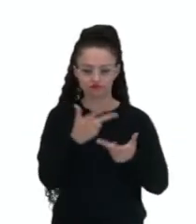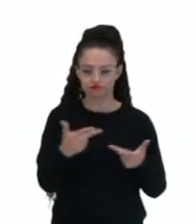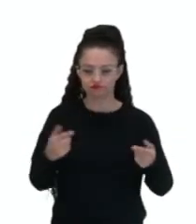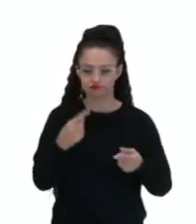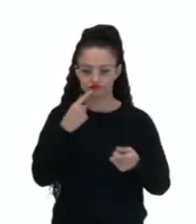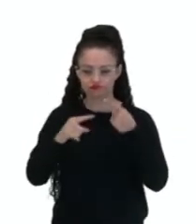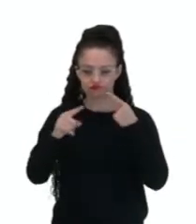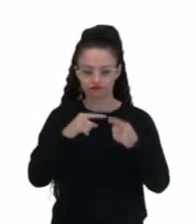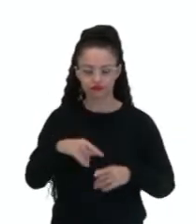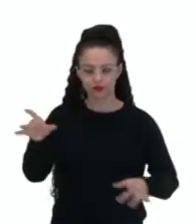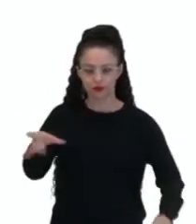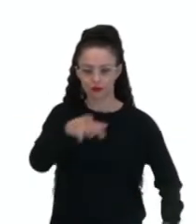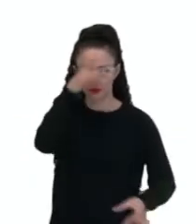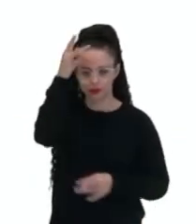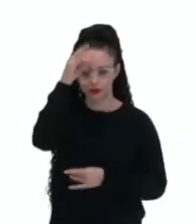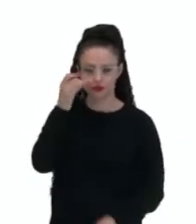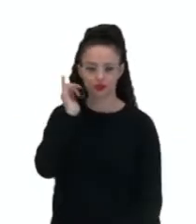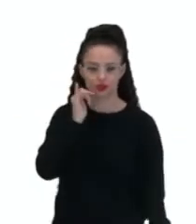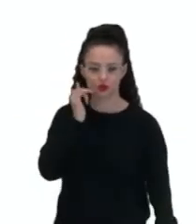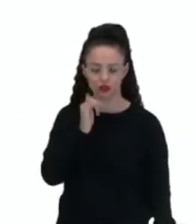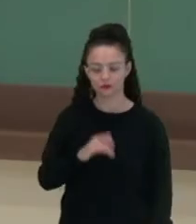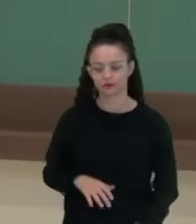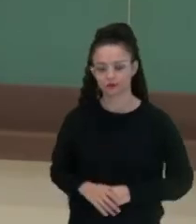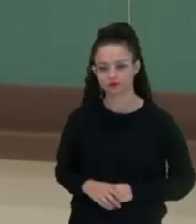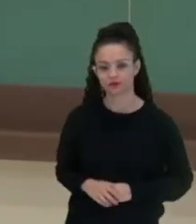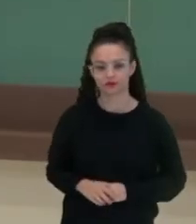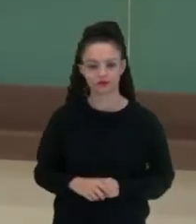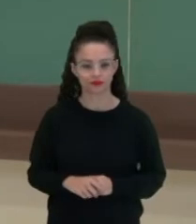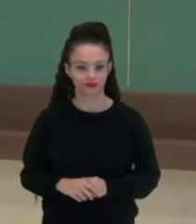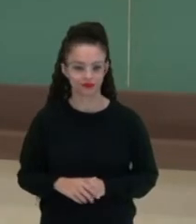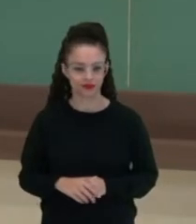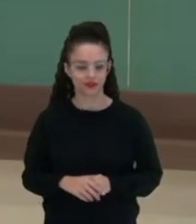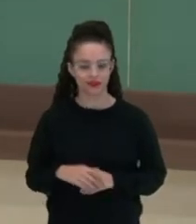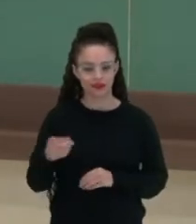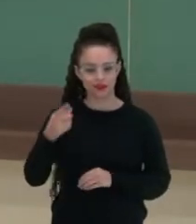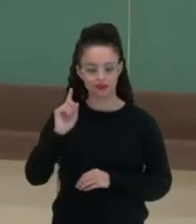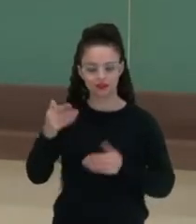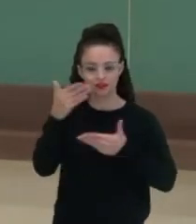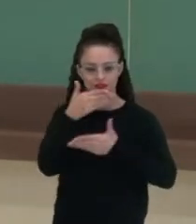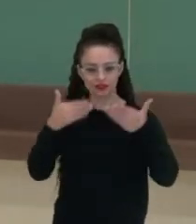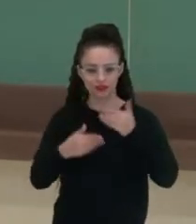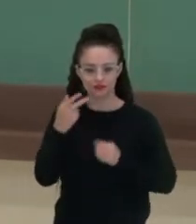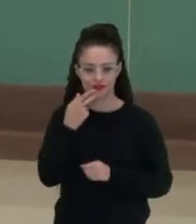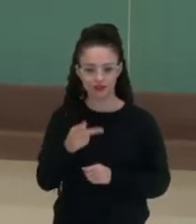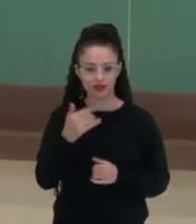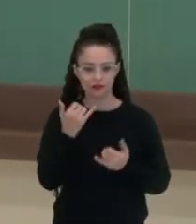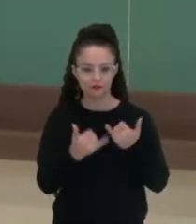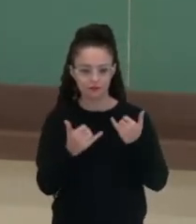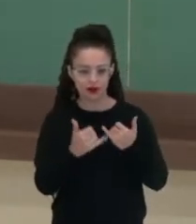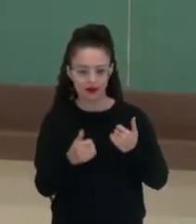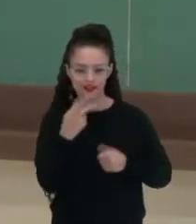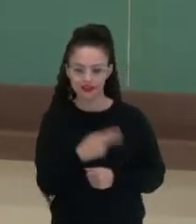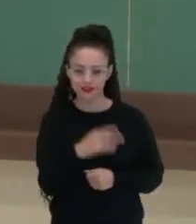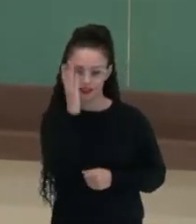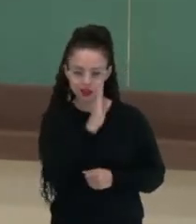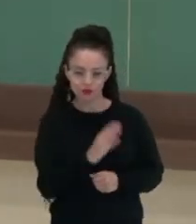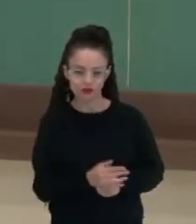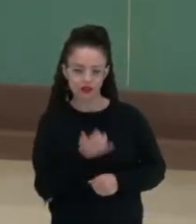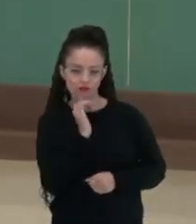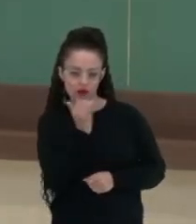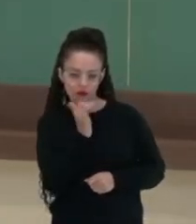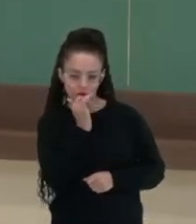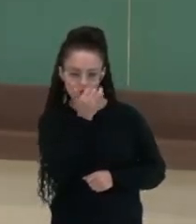e dramatizam as histórias que narram. Então, até a professora ali no slide anterior falou que é parecido com os repentistas aqui do Brasil,